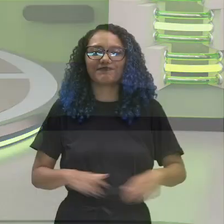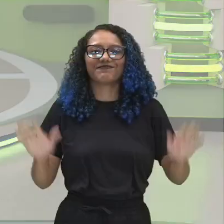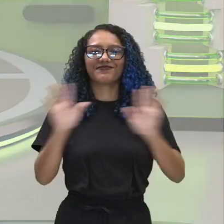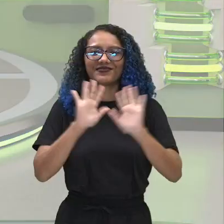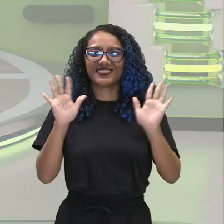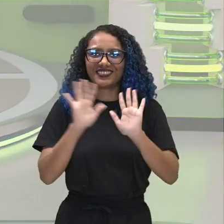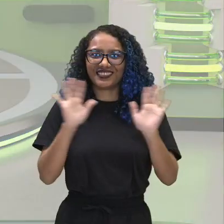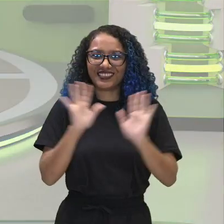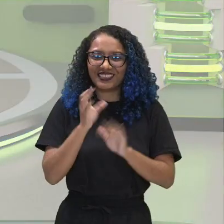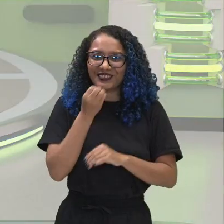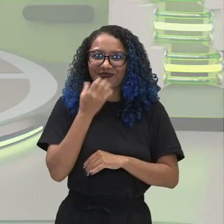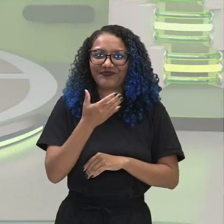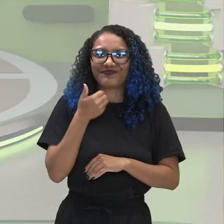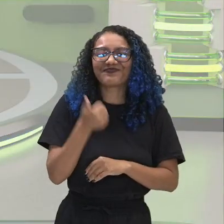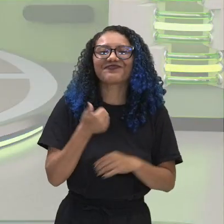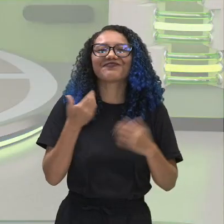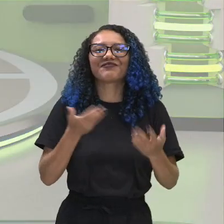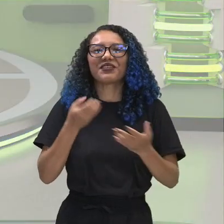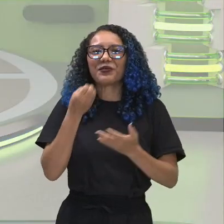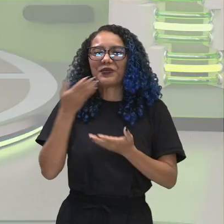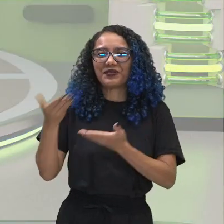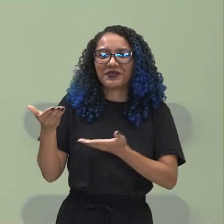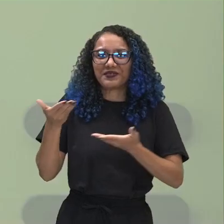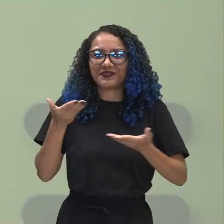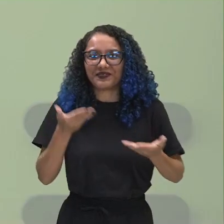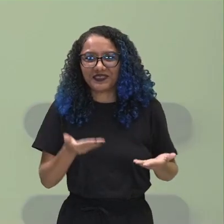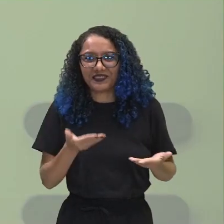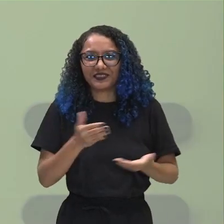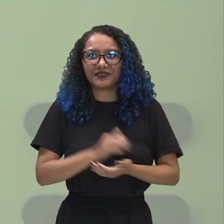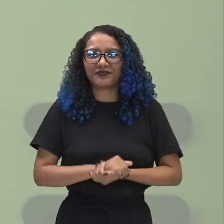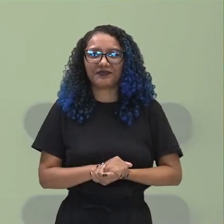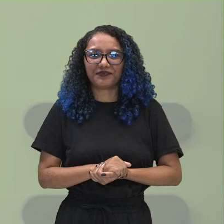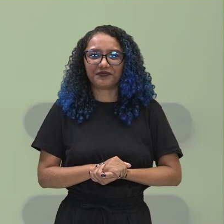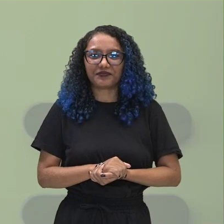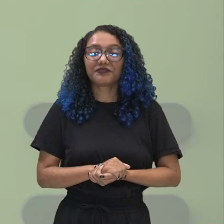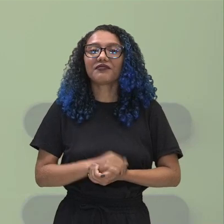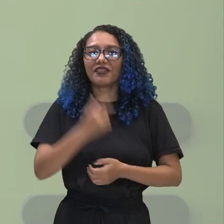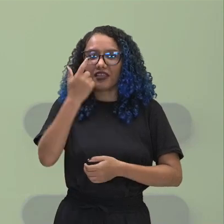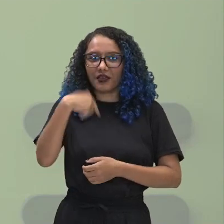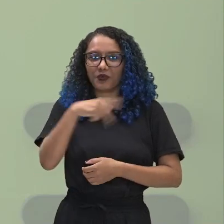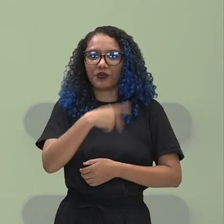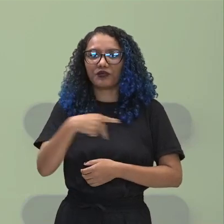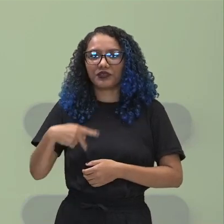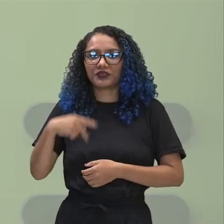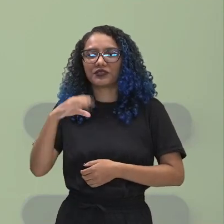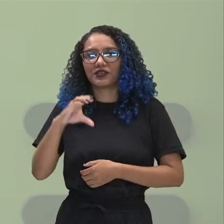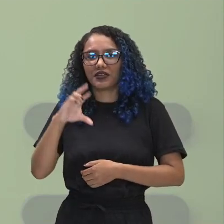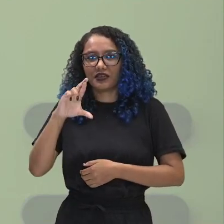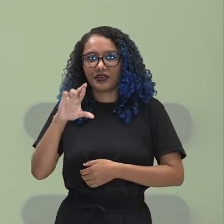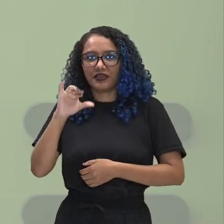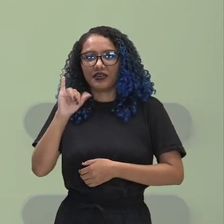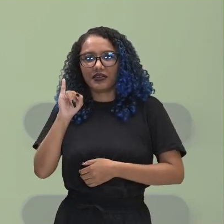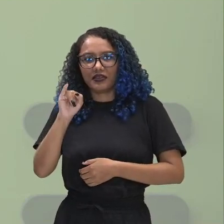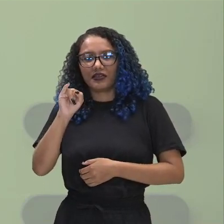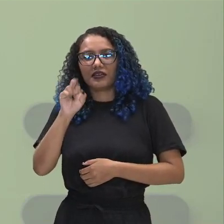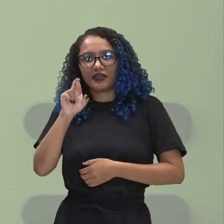Olá, como vão todos? Sejam muito bem-vindos. Eu sou a professora Cristiane